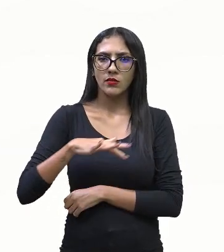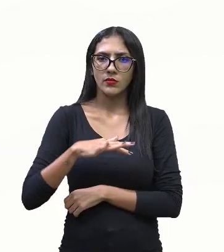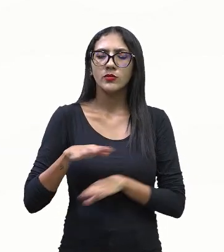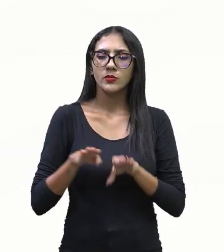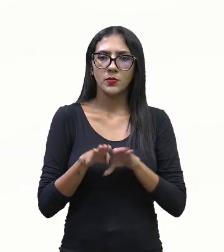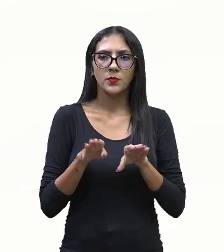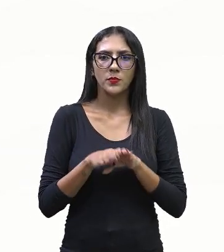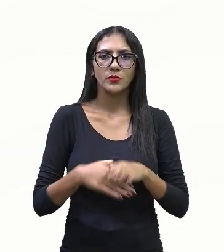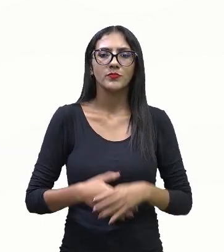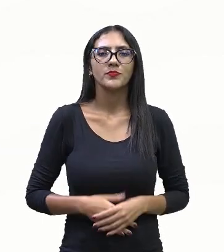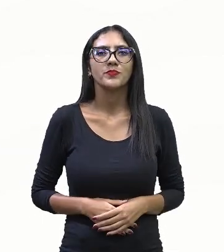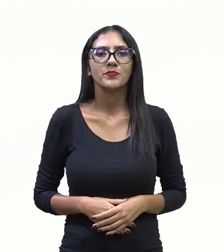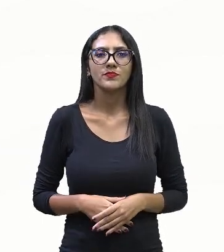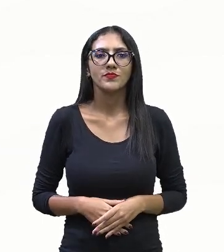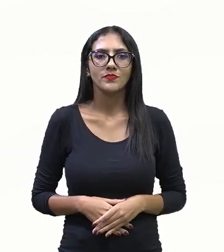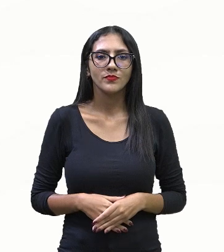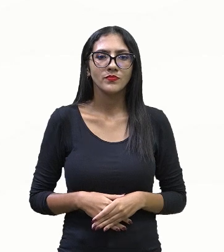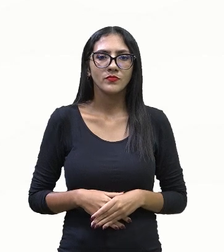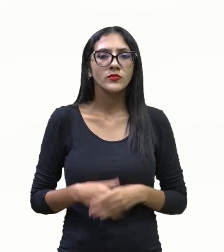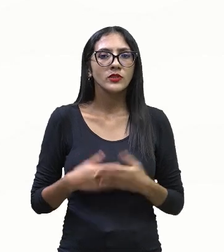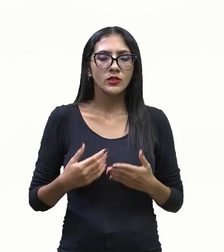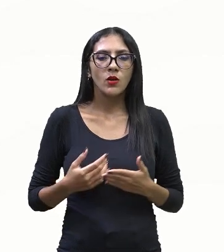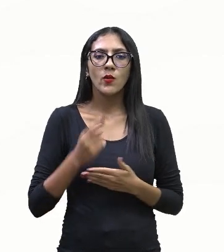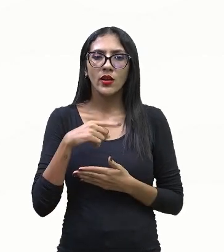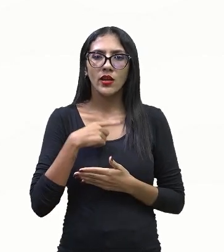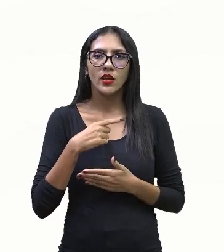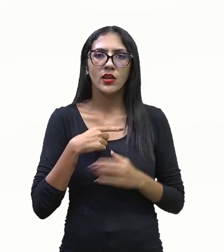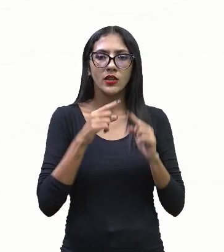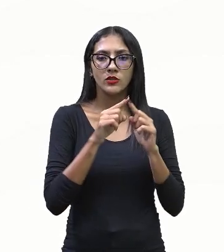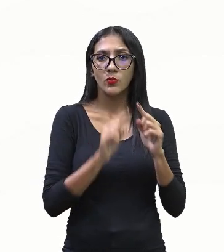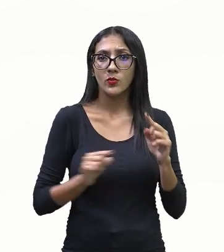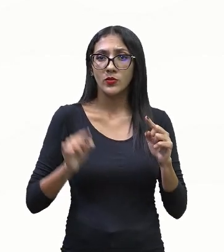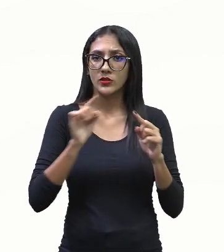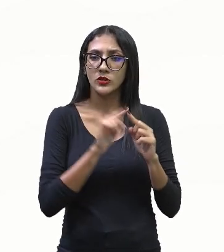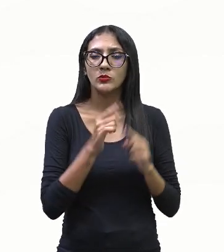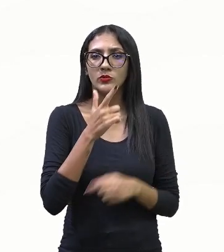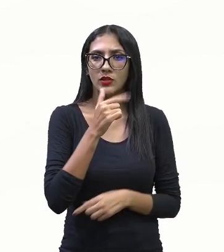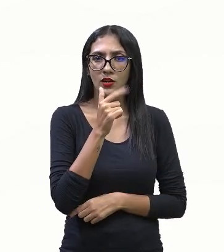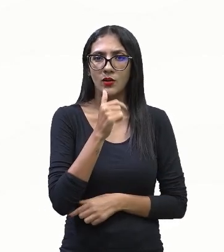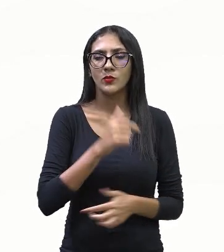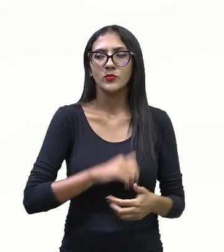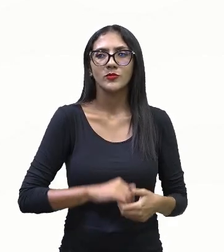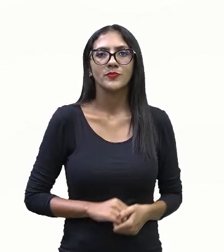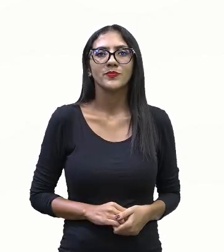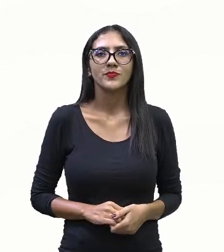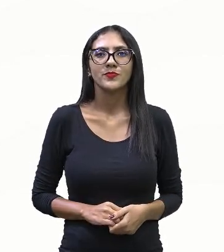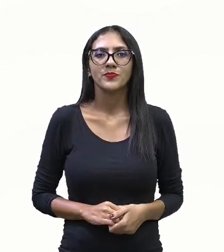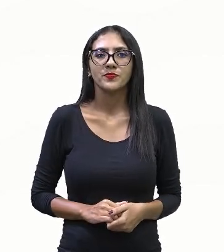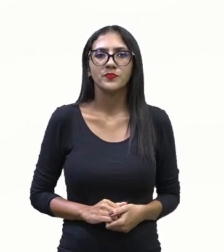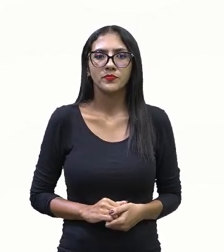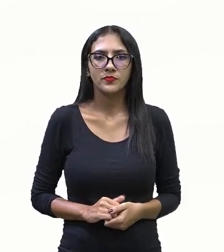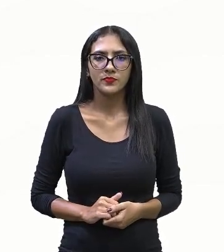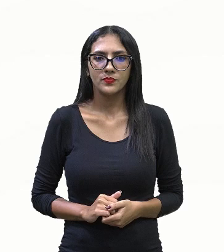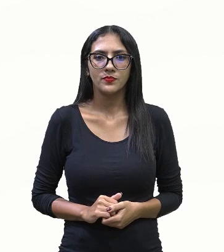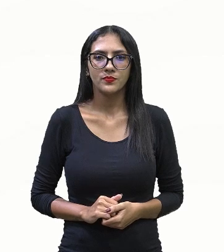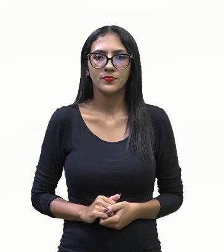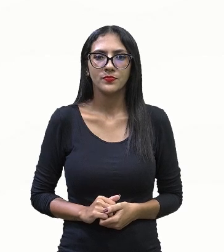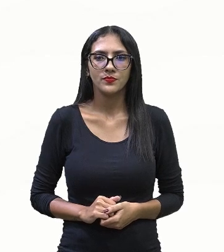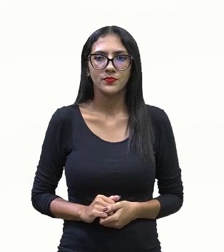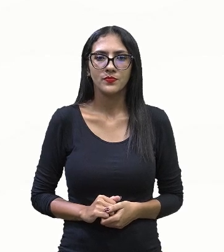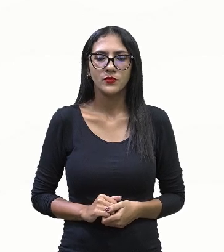profundas, tá bom? Então, esse aí é o ciclo da água. E por último, falando de